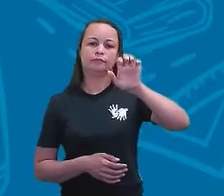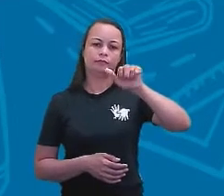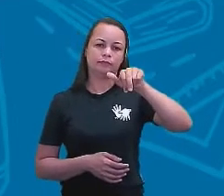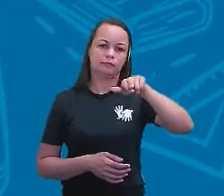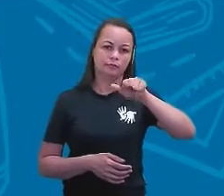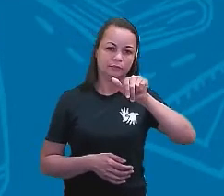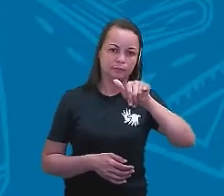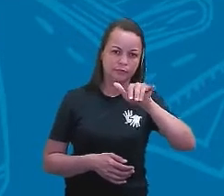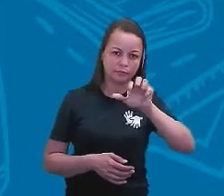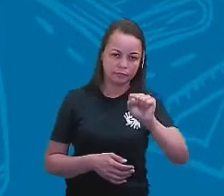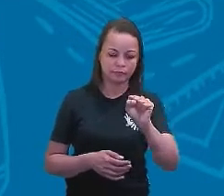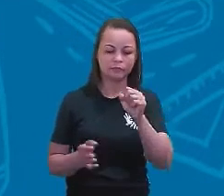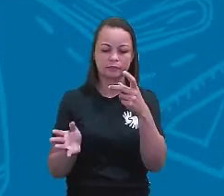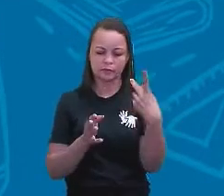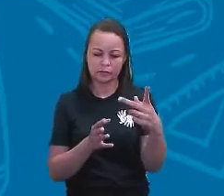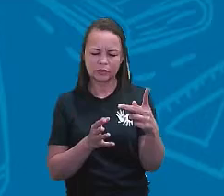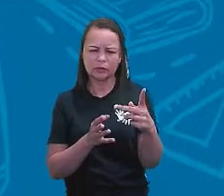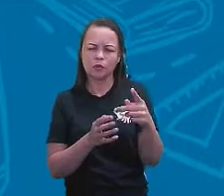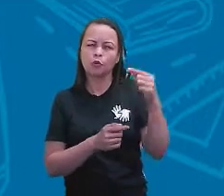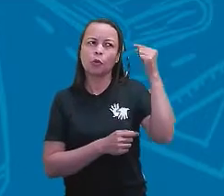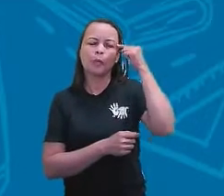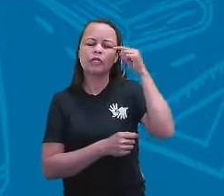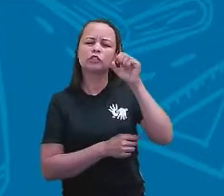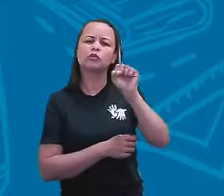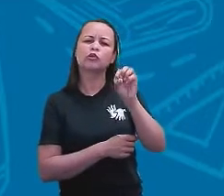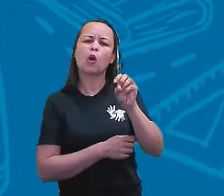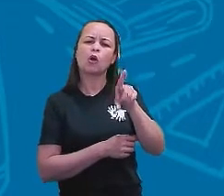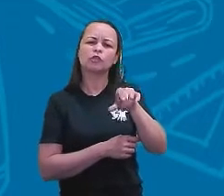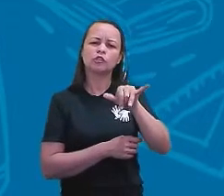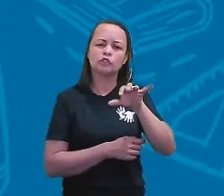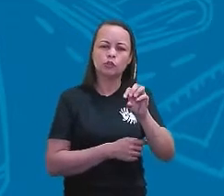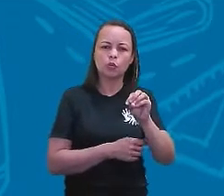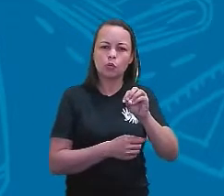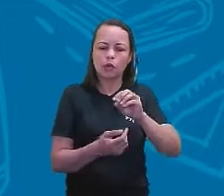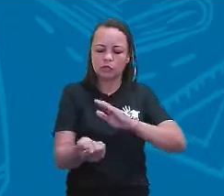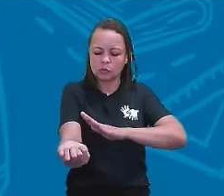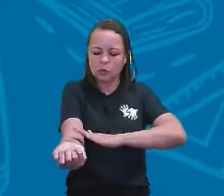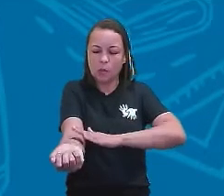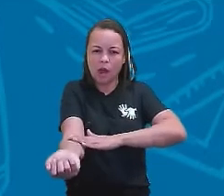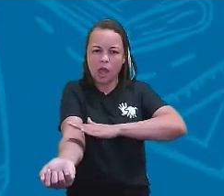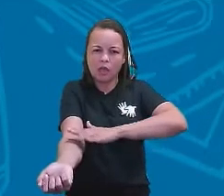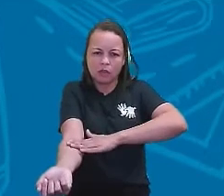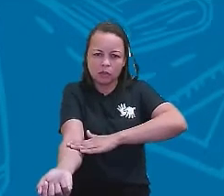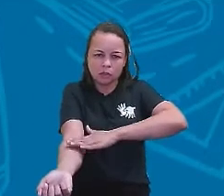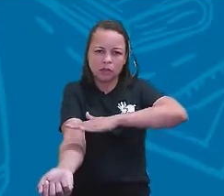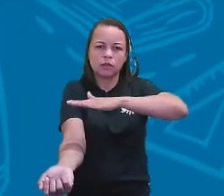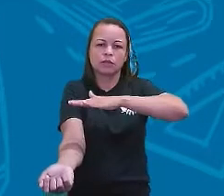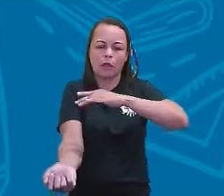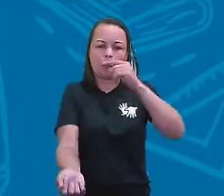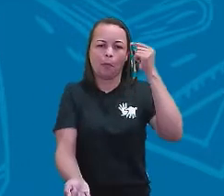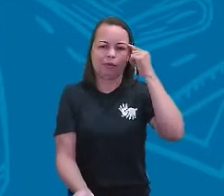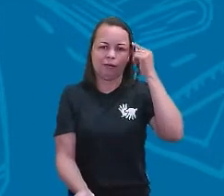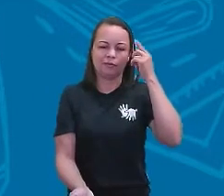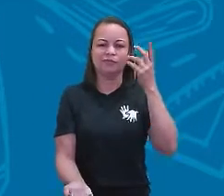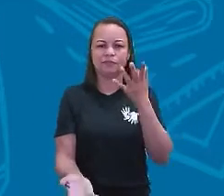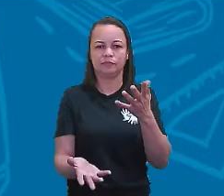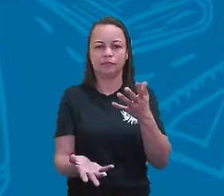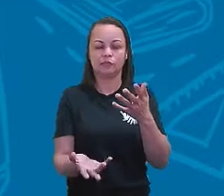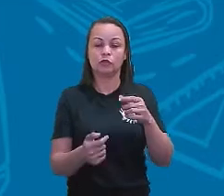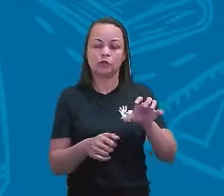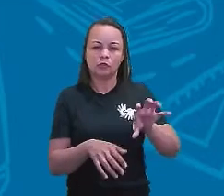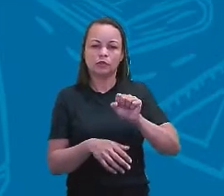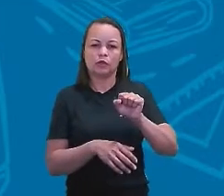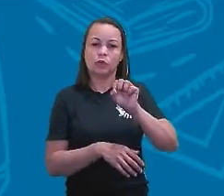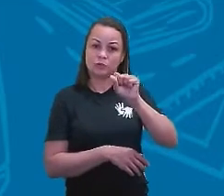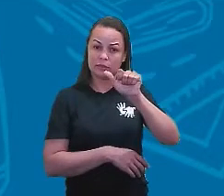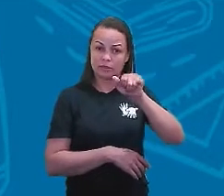uma vez, quando eu penso em sódio, eu também vou pensar em quê, gente? Aumento de pressão arterial. Porque quando eu tenho mais retenção de minerais no meu corpo, de sais,